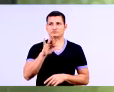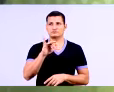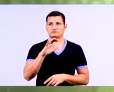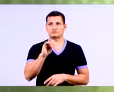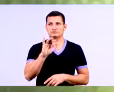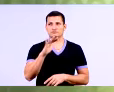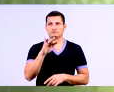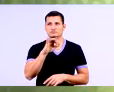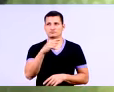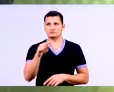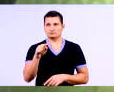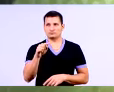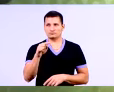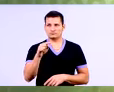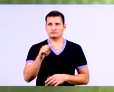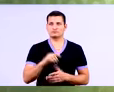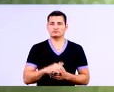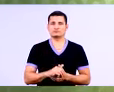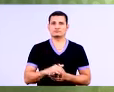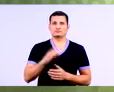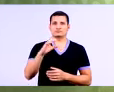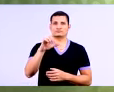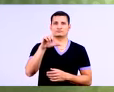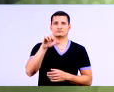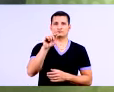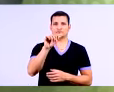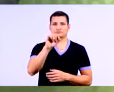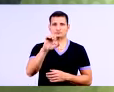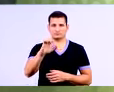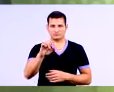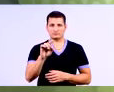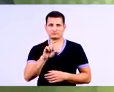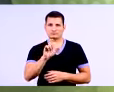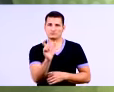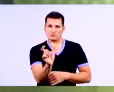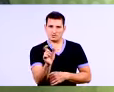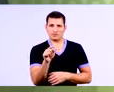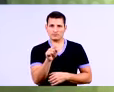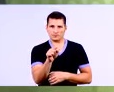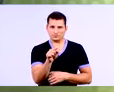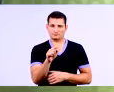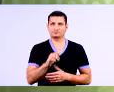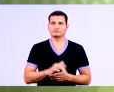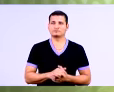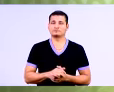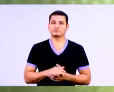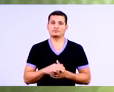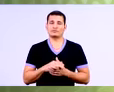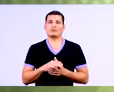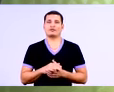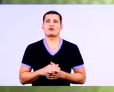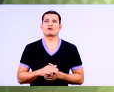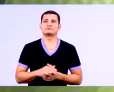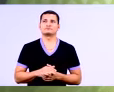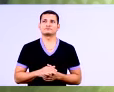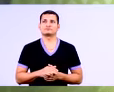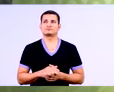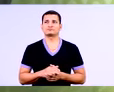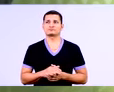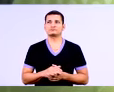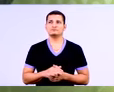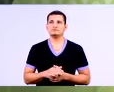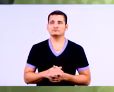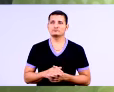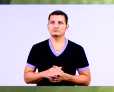ponto. Com essa característica, você consegue trabalhar com todos os elementos HTML, sem restrição.